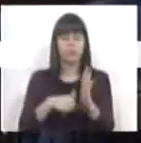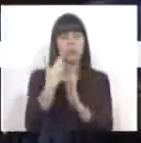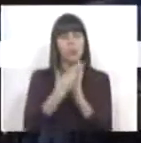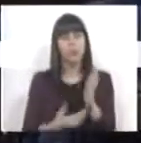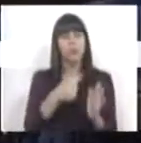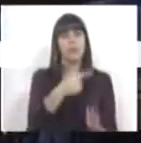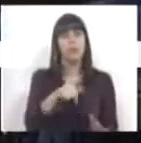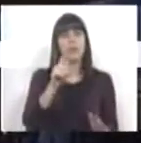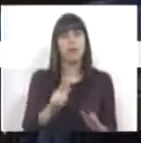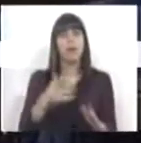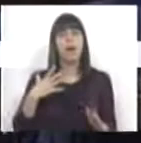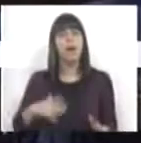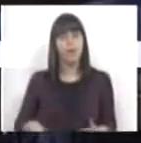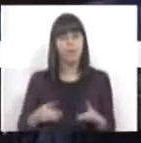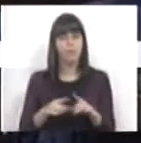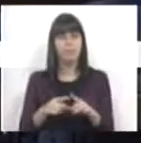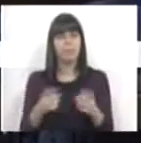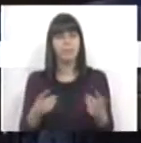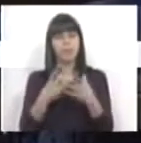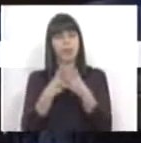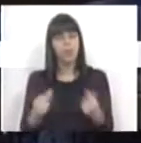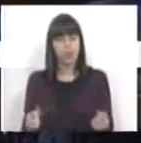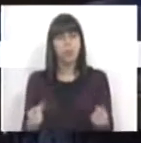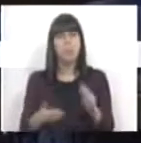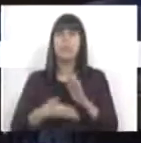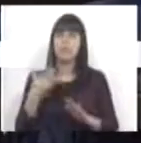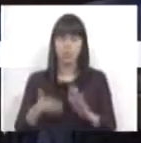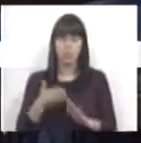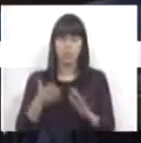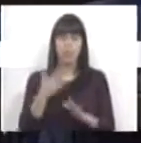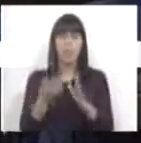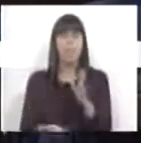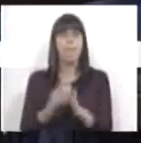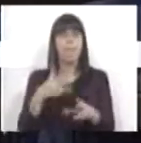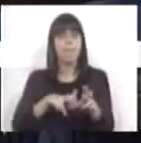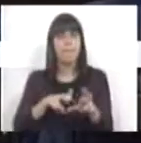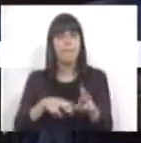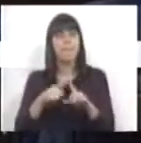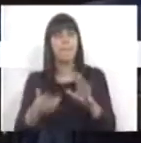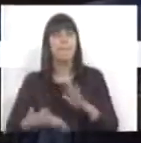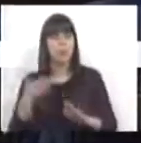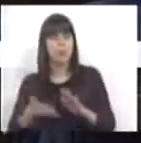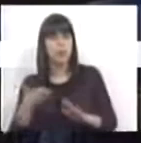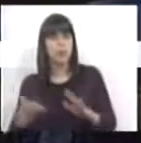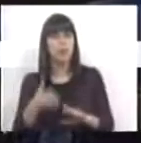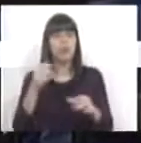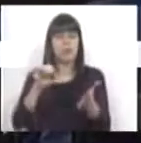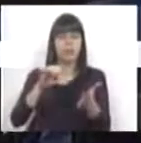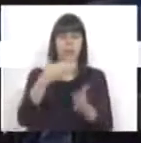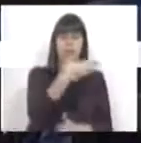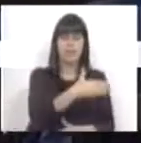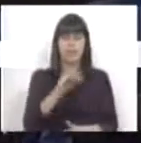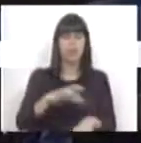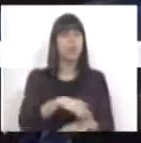de resolução do Bloco de Esquerda quer uma resolução urgente, uma criação de vagas urgente para os